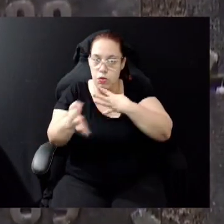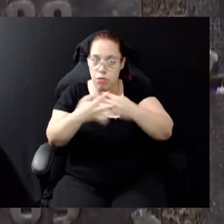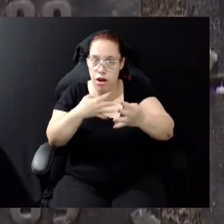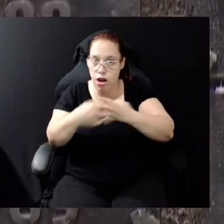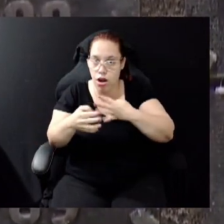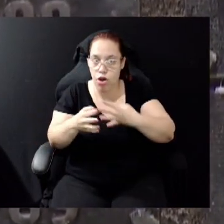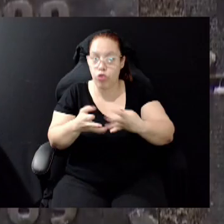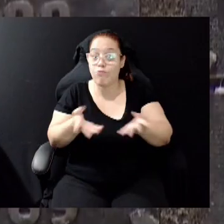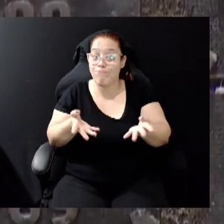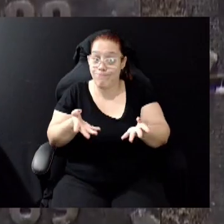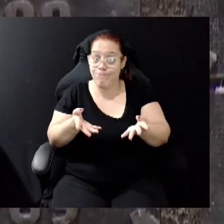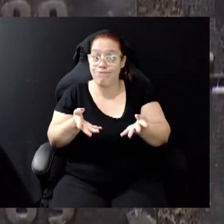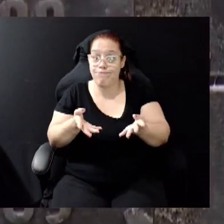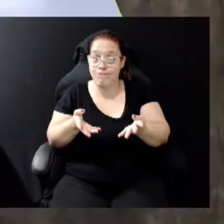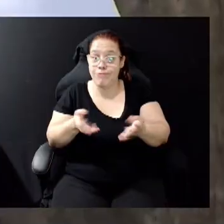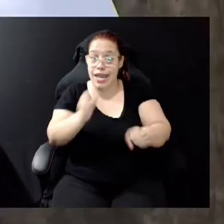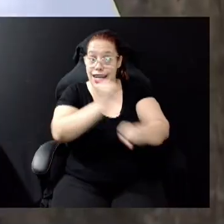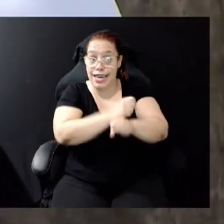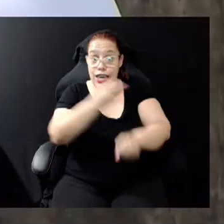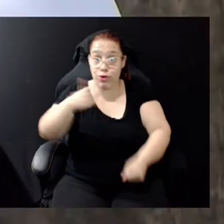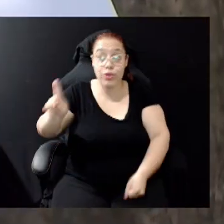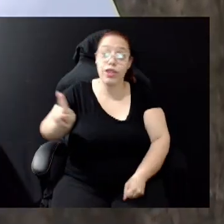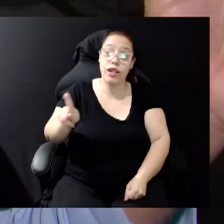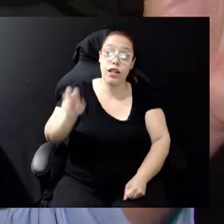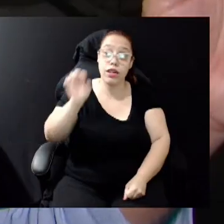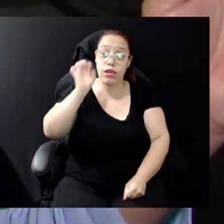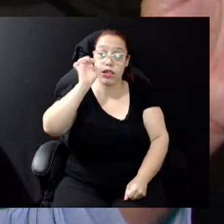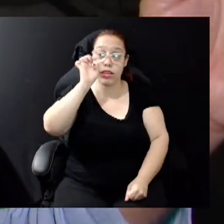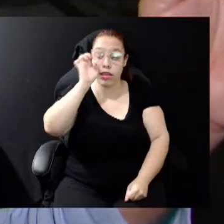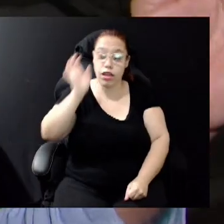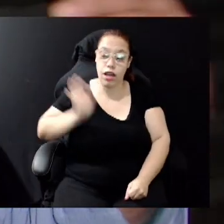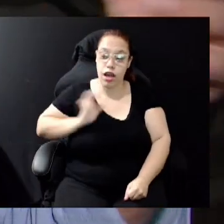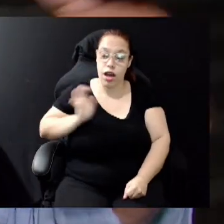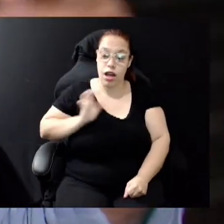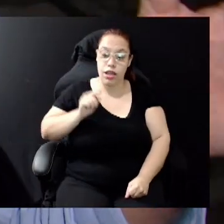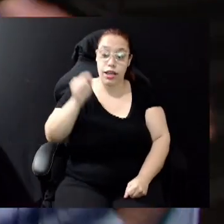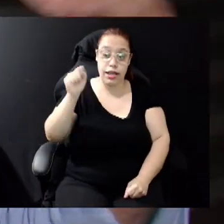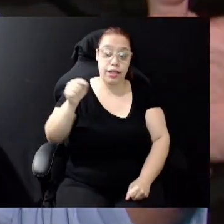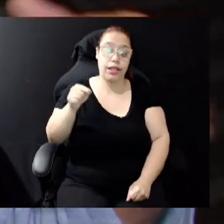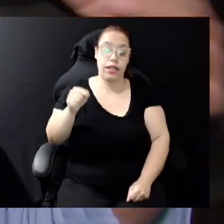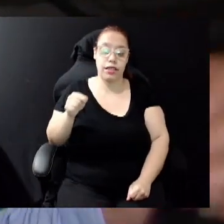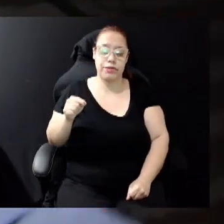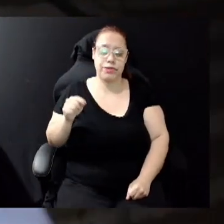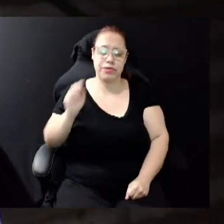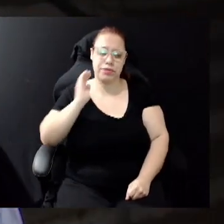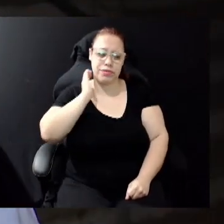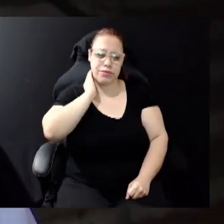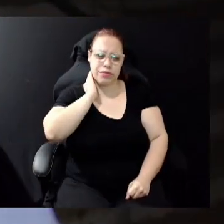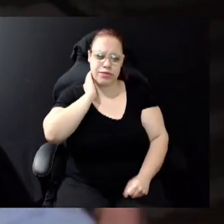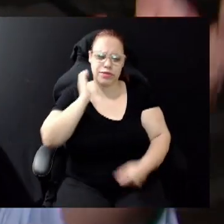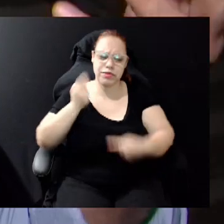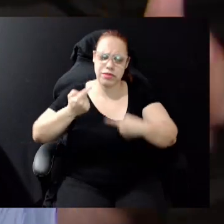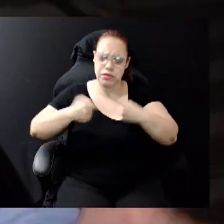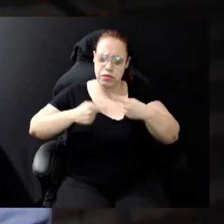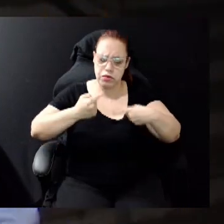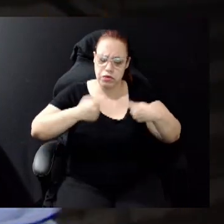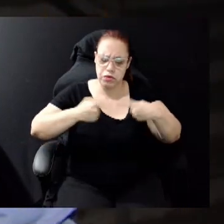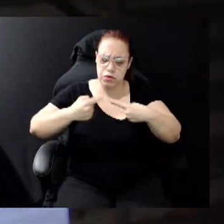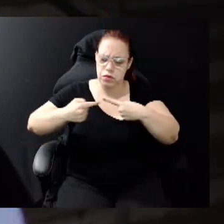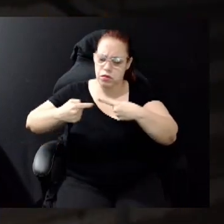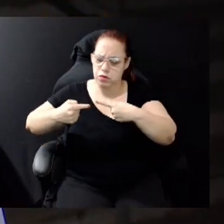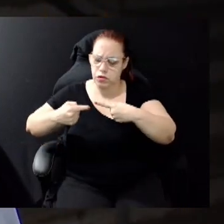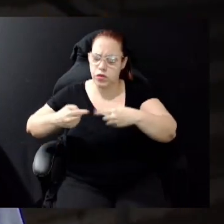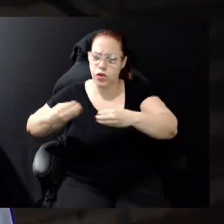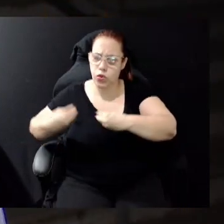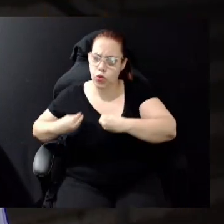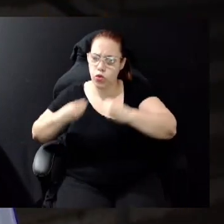muita riqueza aqui nesse cemitério, e no debate e na discussão isso veio à tona e a